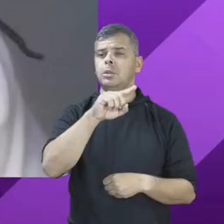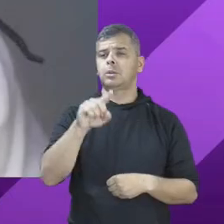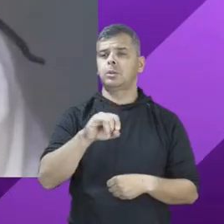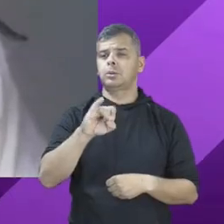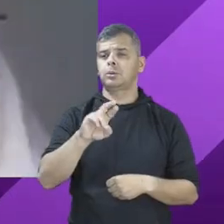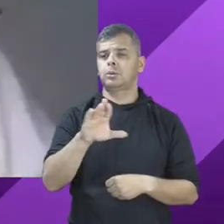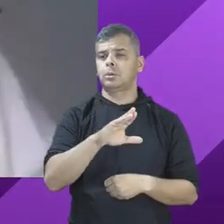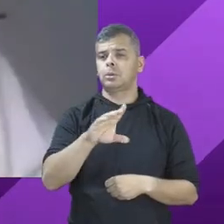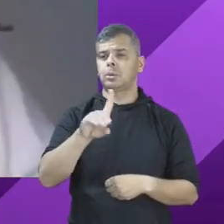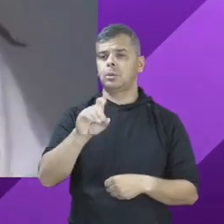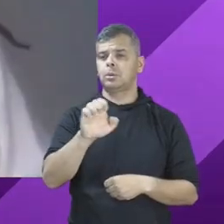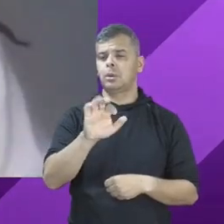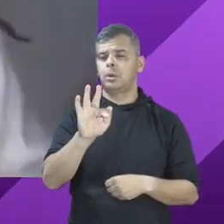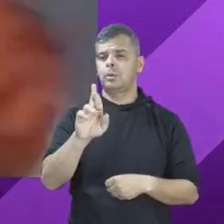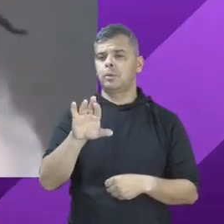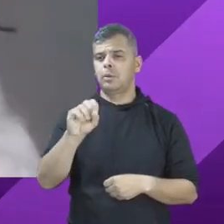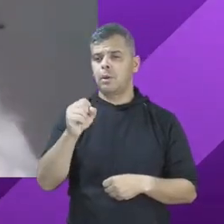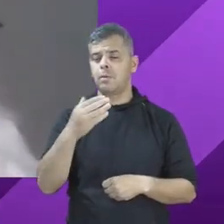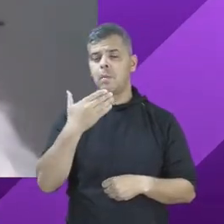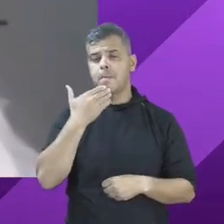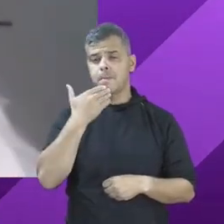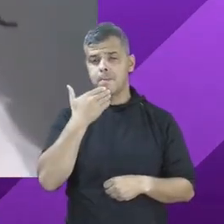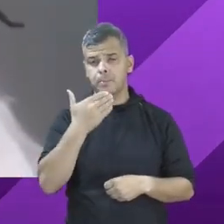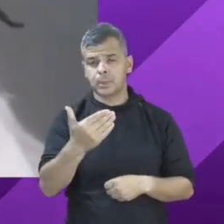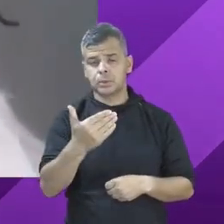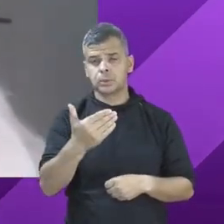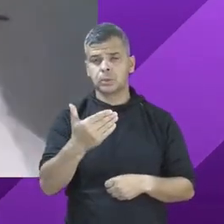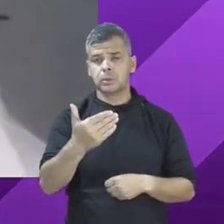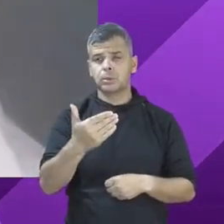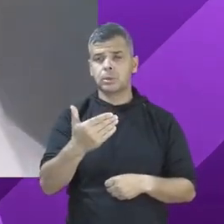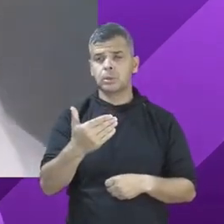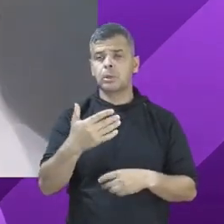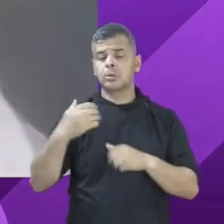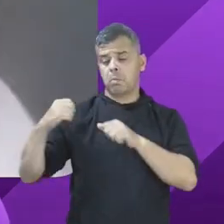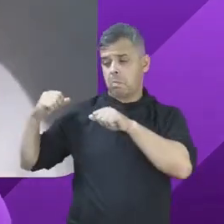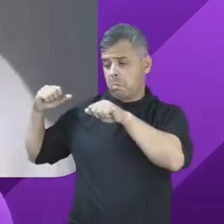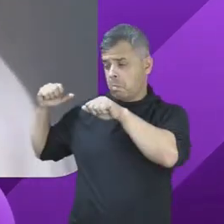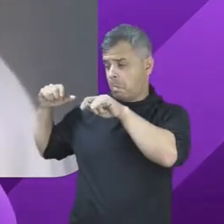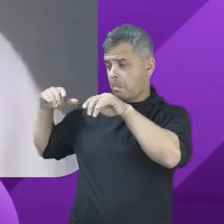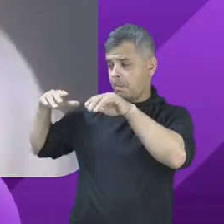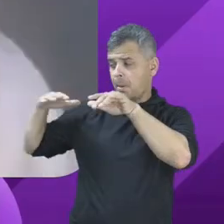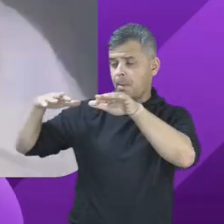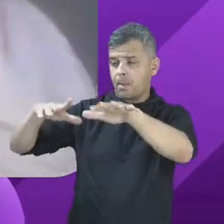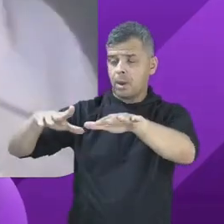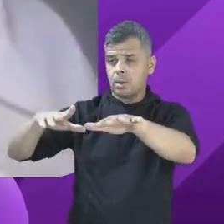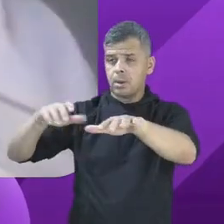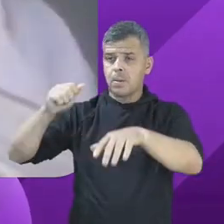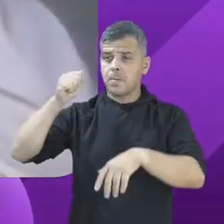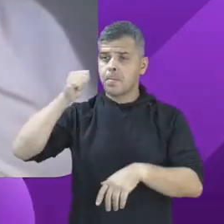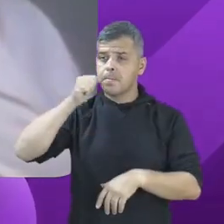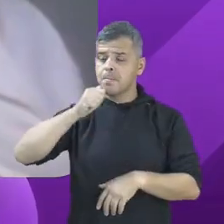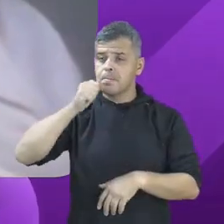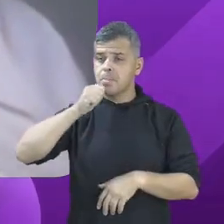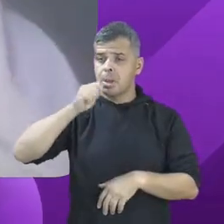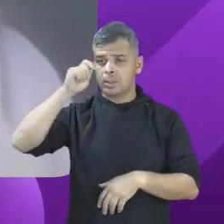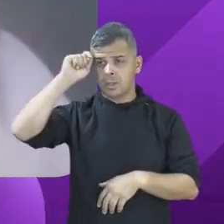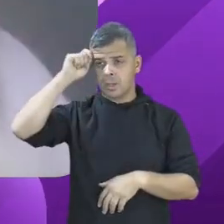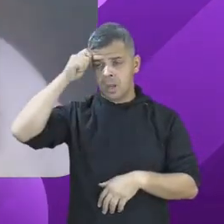Fora. E aí me foi pedido para que eu falasse sobre a Marcha das Mulheres Negras e o feminismo